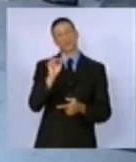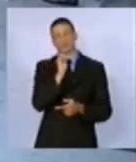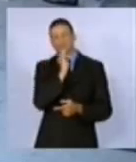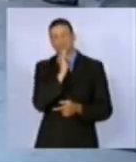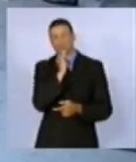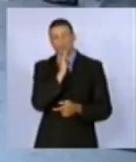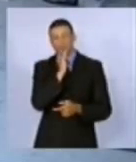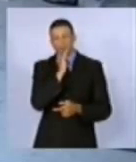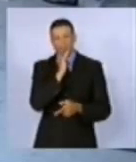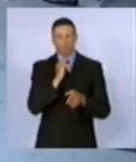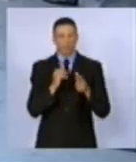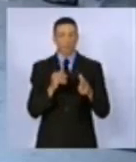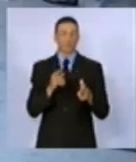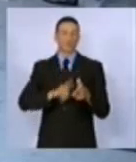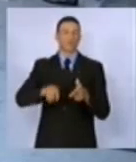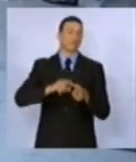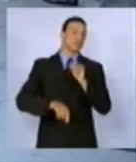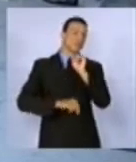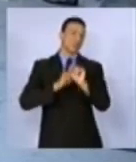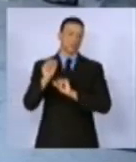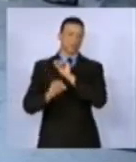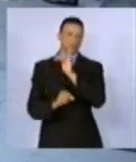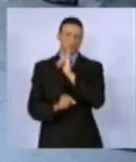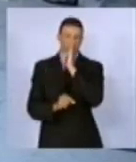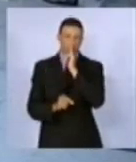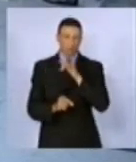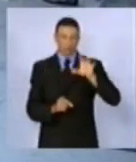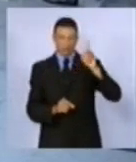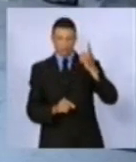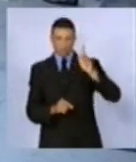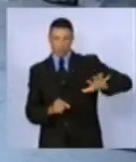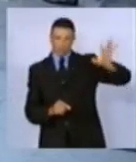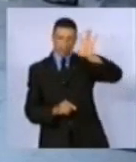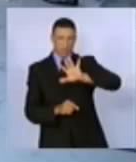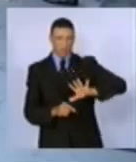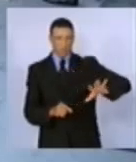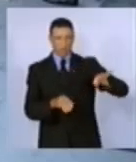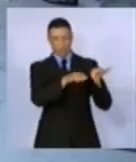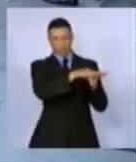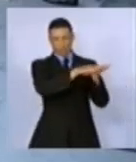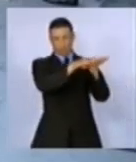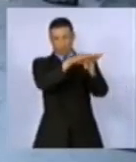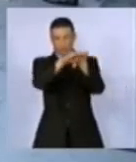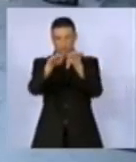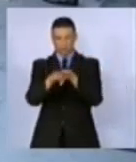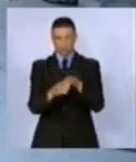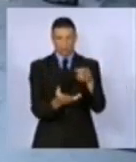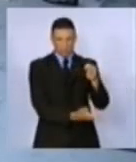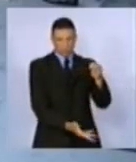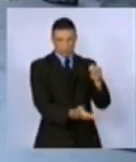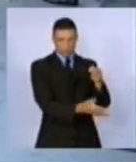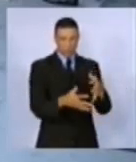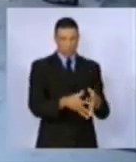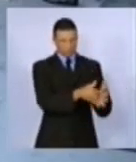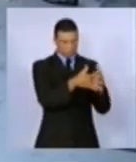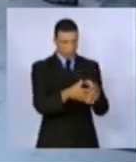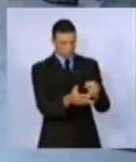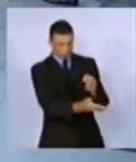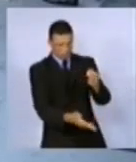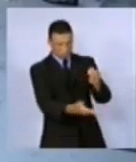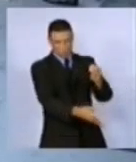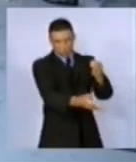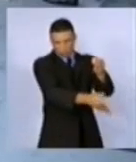pedirmos a dilatação era que pudéssemos fazer a sistematiza da colheita para colheita mecânica como foi